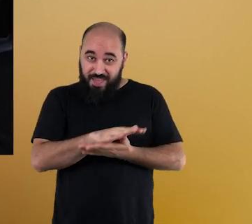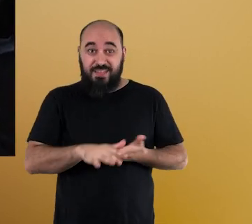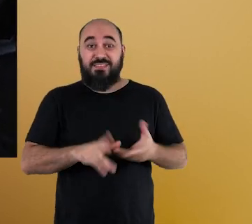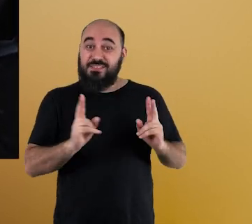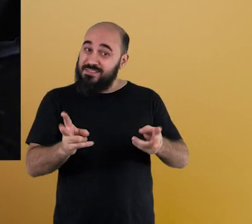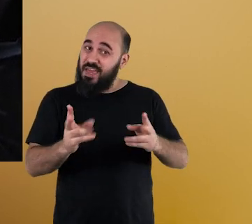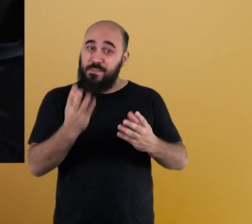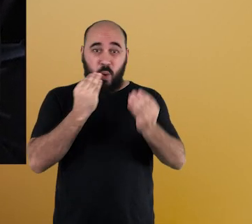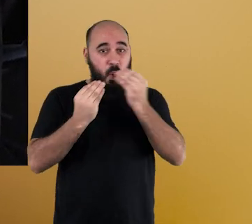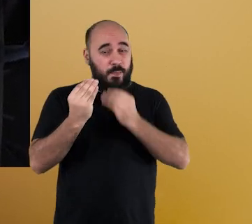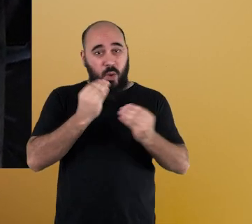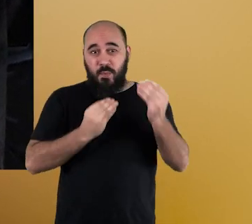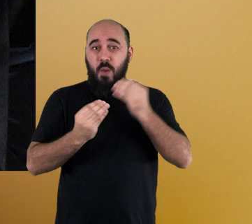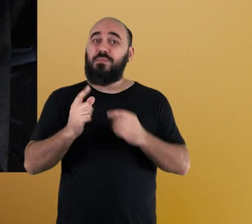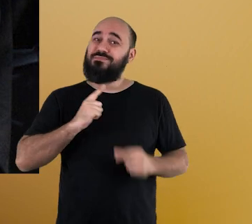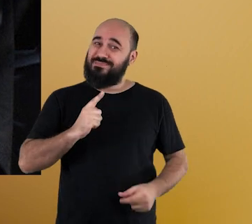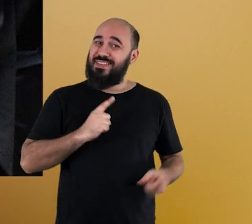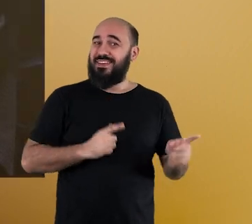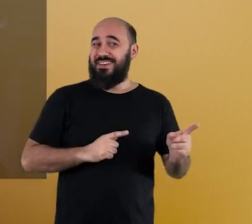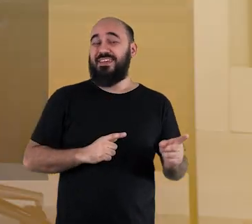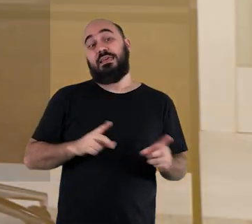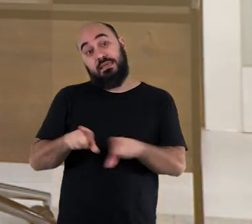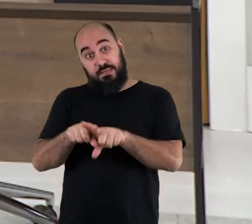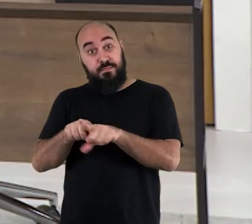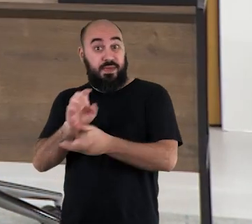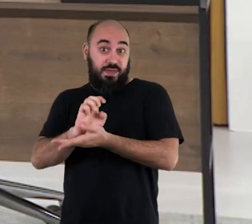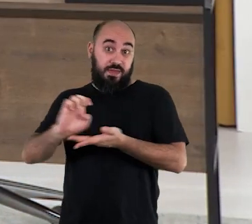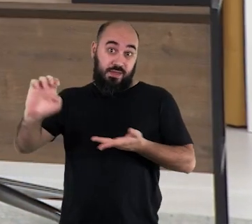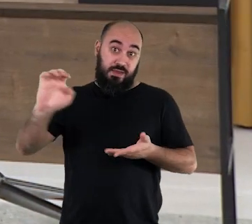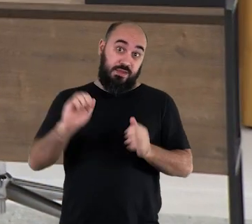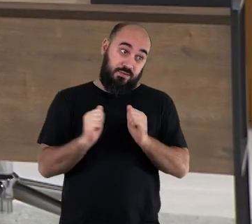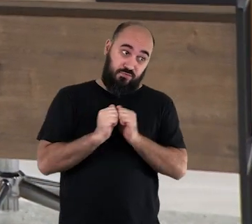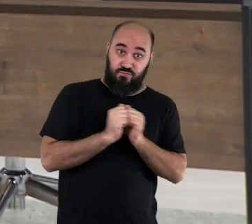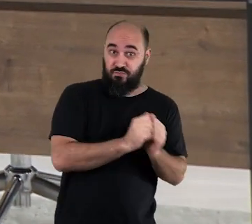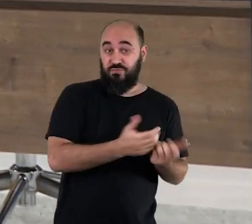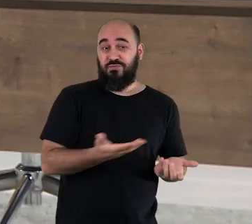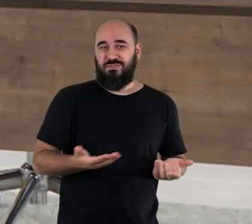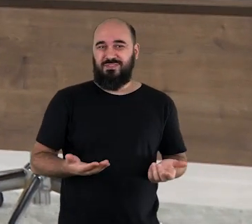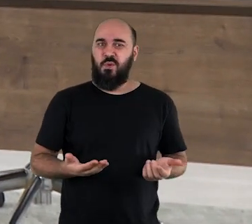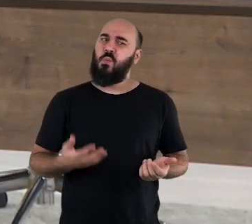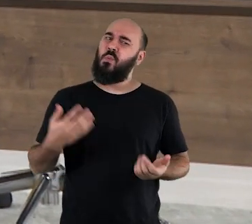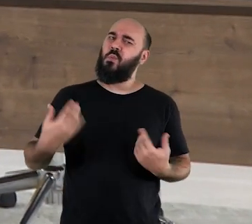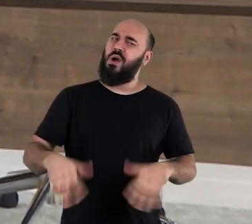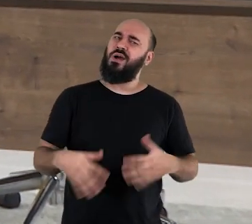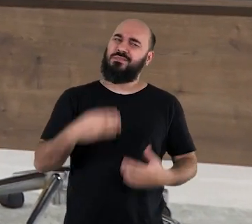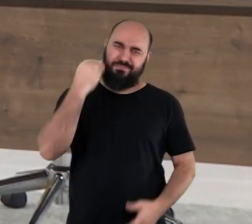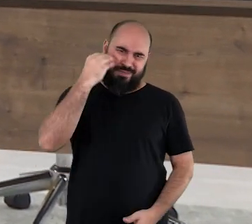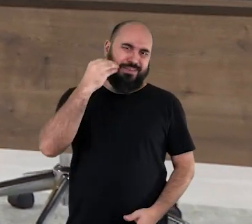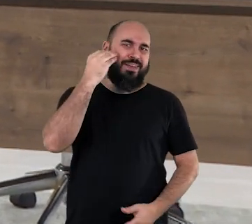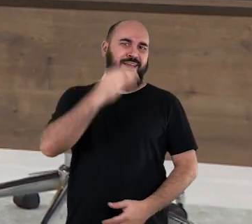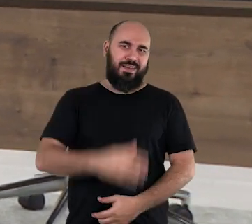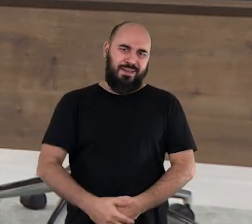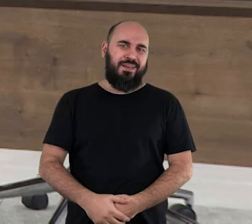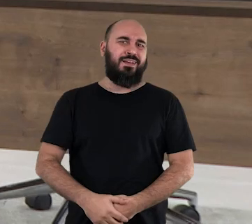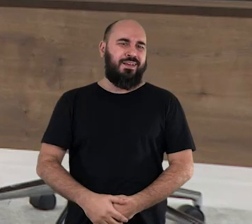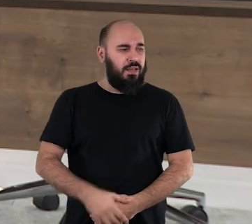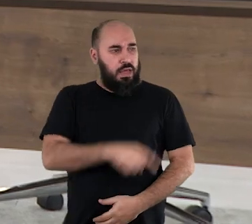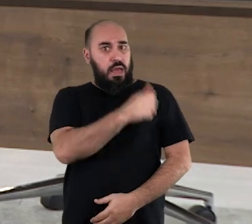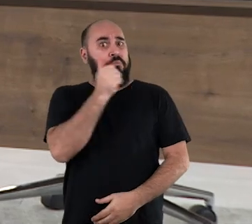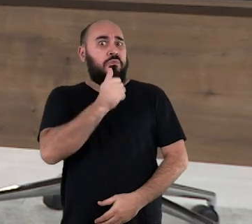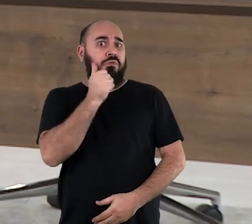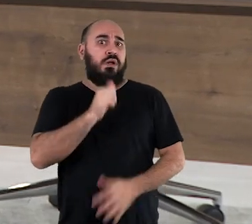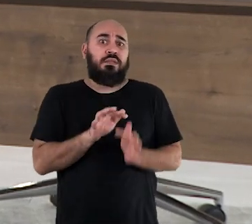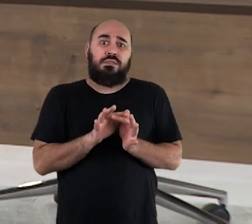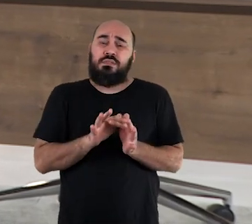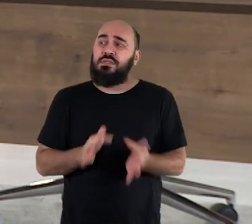seu filho e, é claro, também para o profeta Elias. Que experiência tremenda, hein? A mulher simples, mas